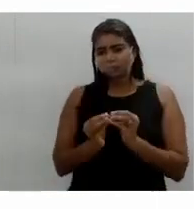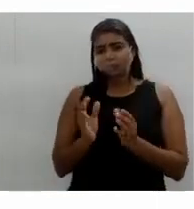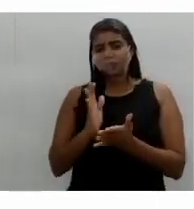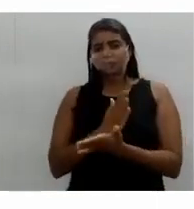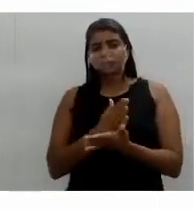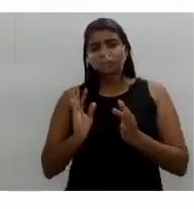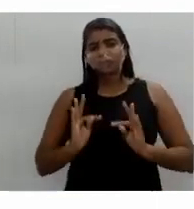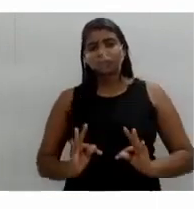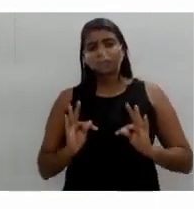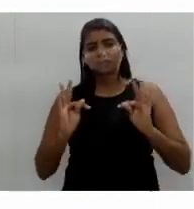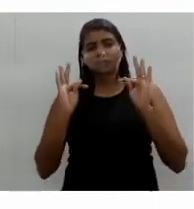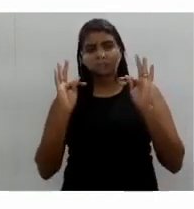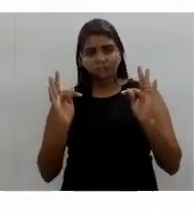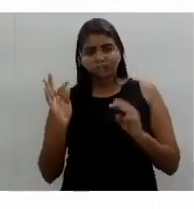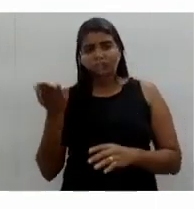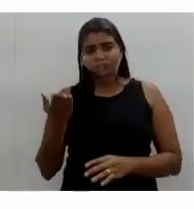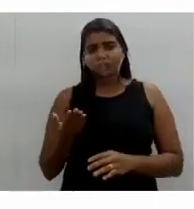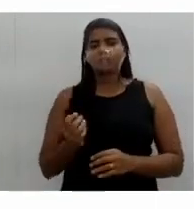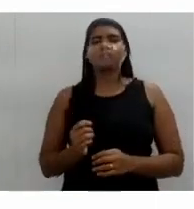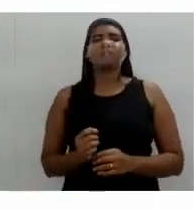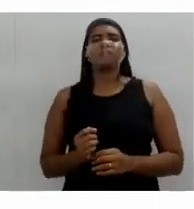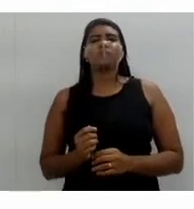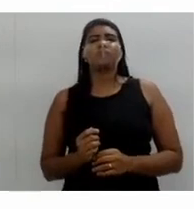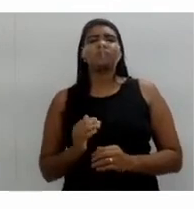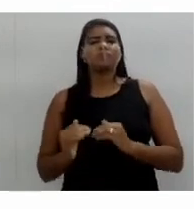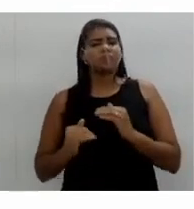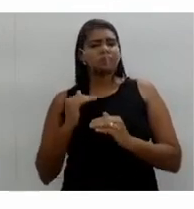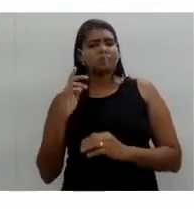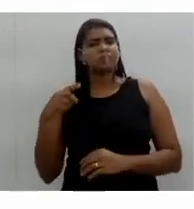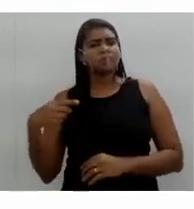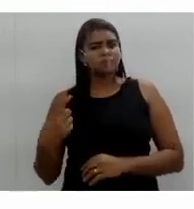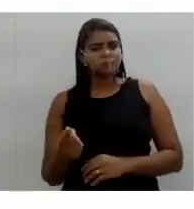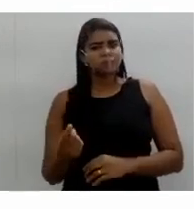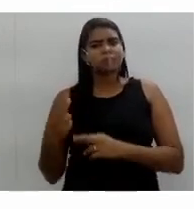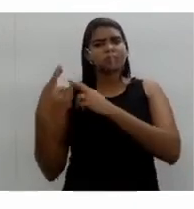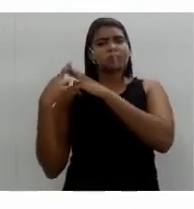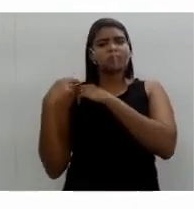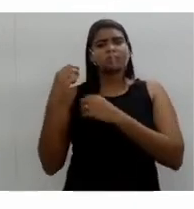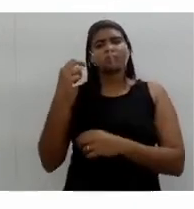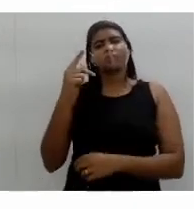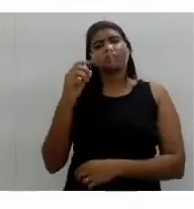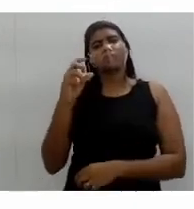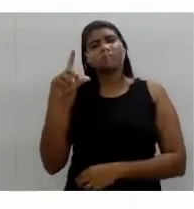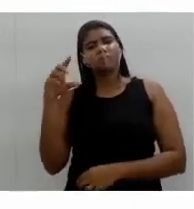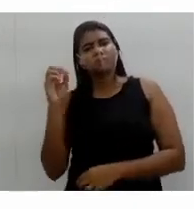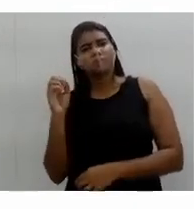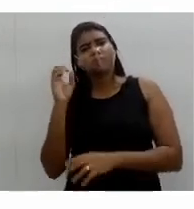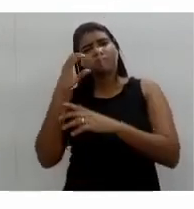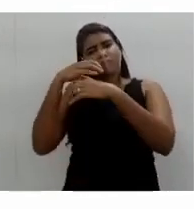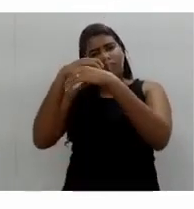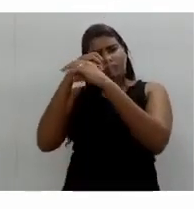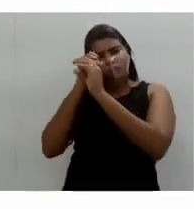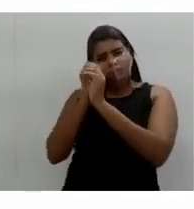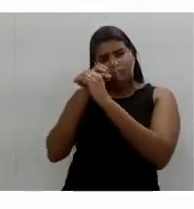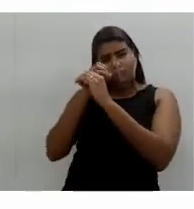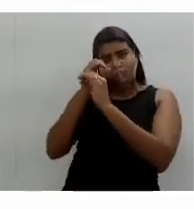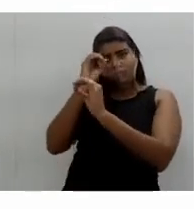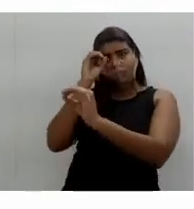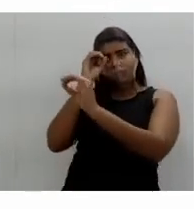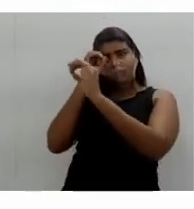das tecnologias que foram desenvolvidas depois dessa missão Apollo, né? Então, a gente tem telescópios potentes,